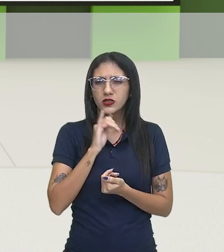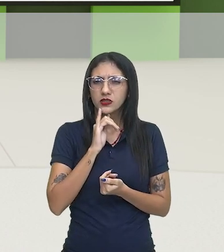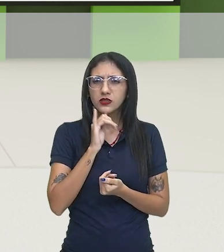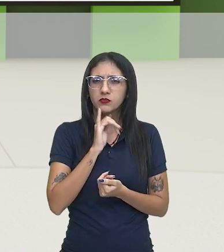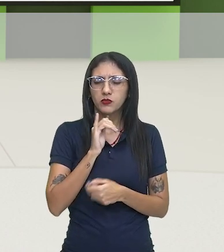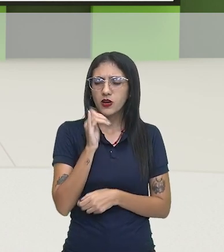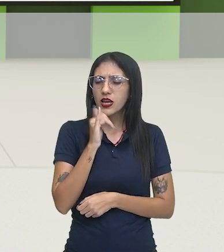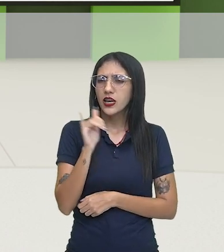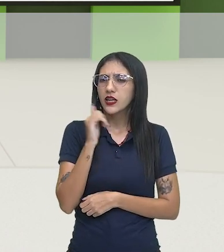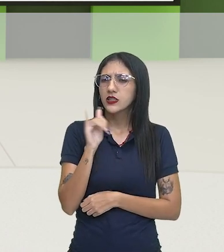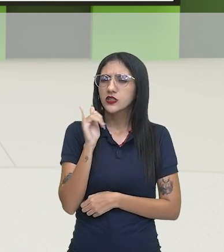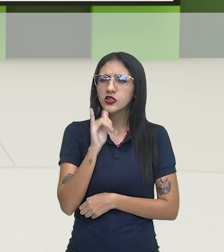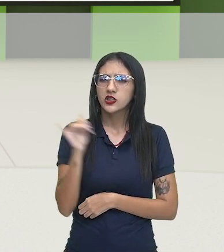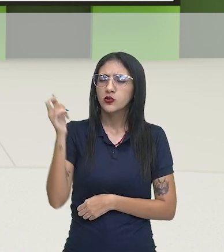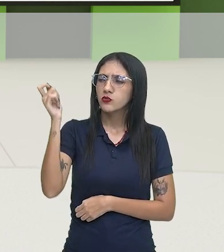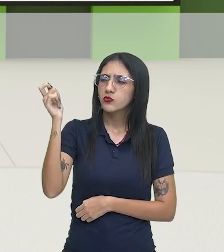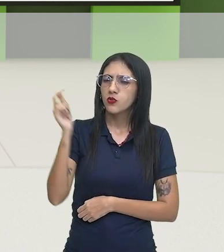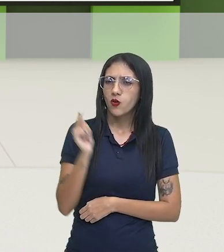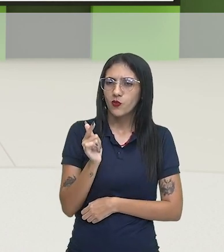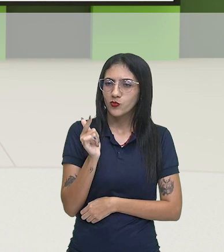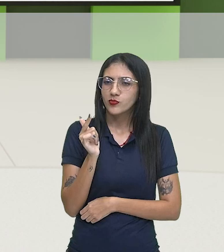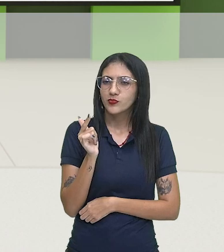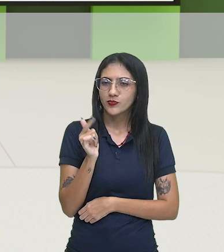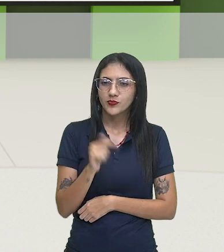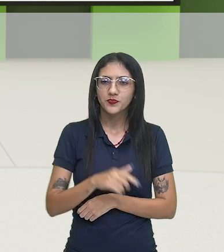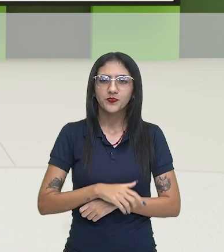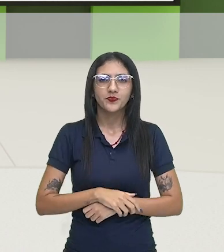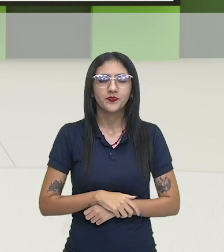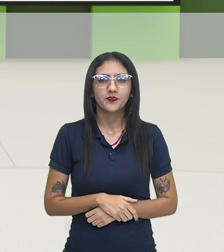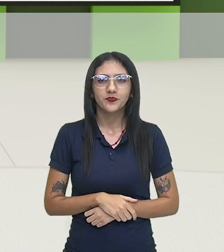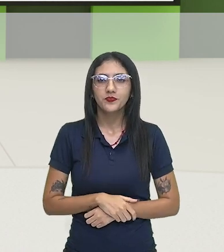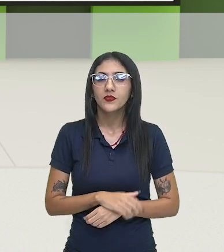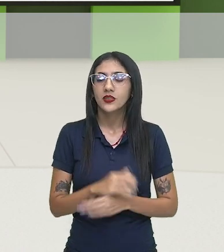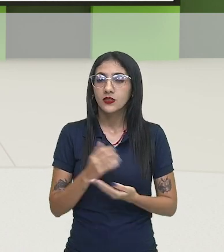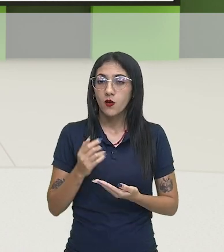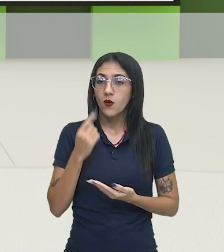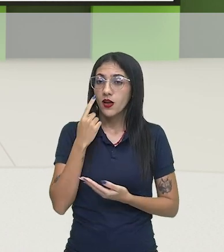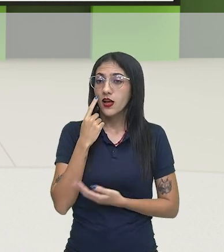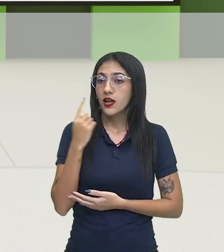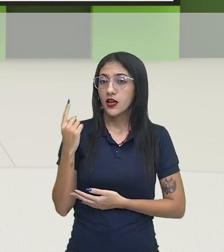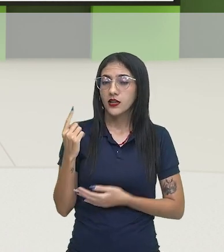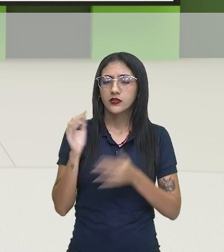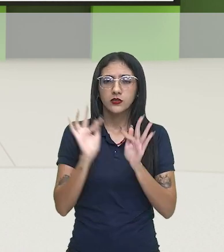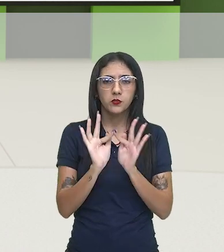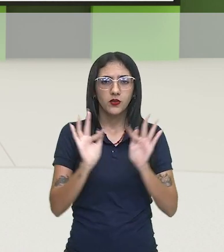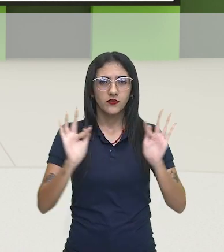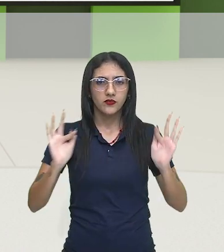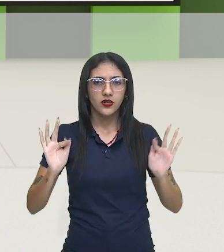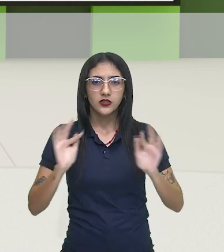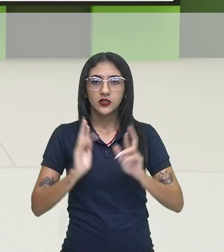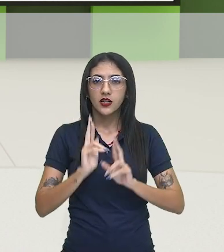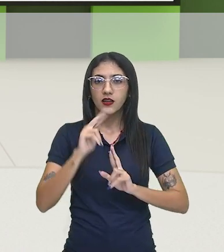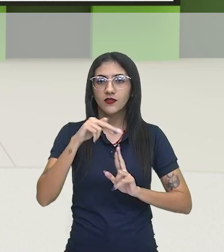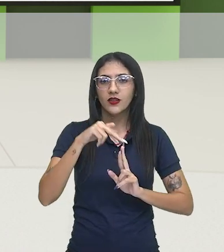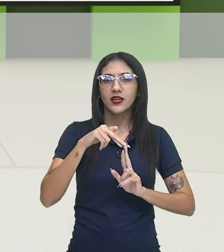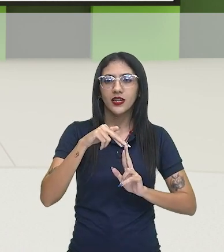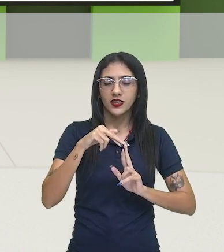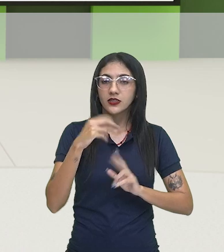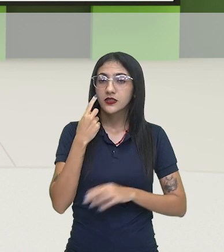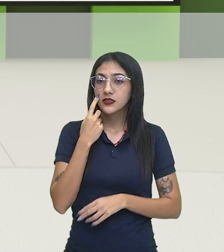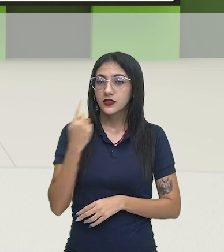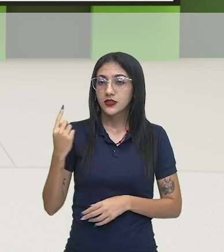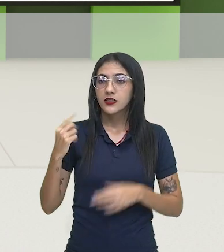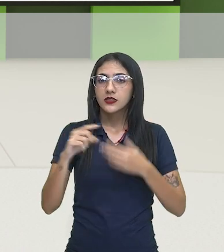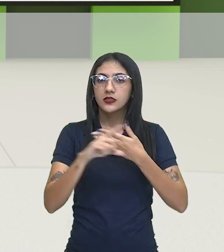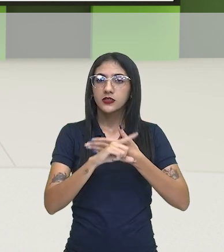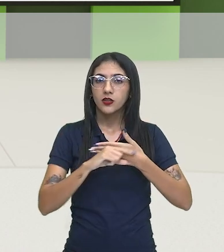movida pela luz do Sol. Então, essa aí é uma frase, né, de referência dessa pessoa